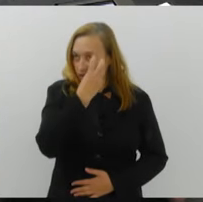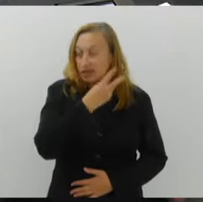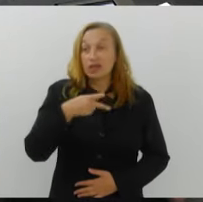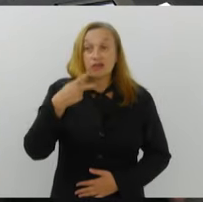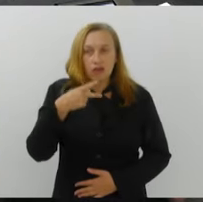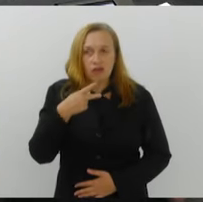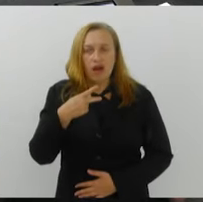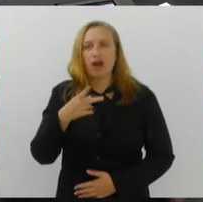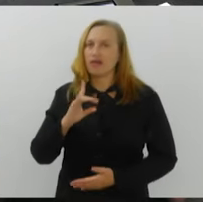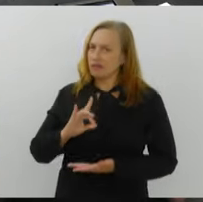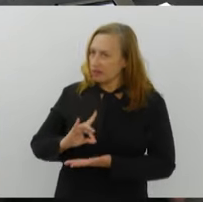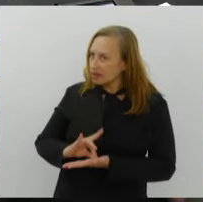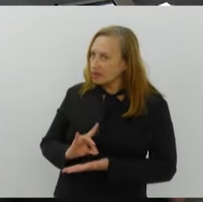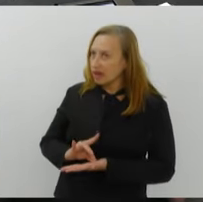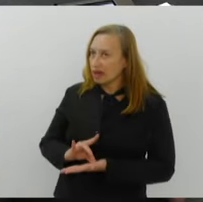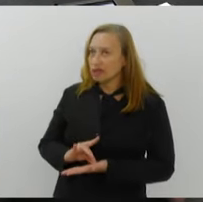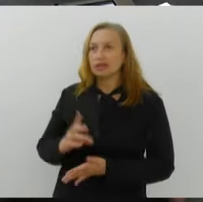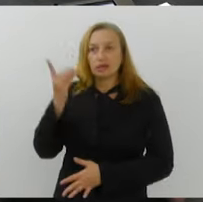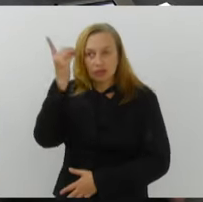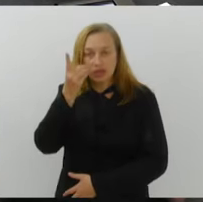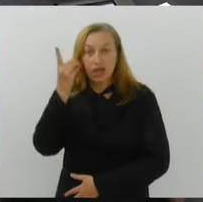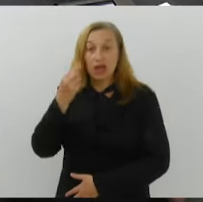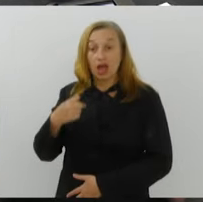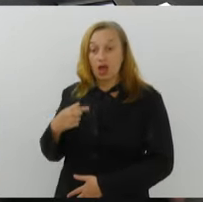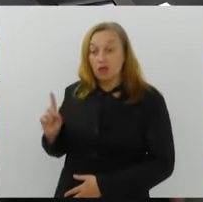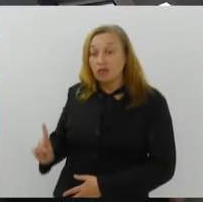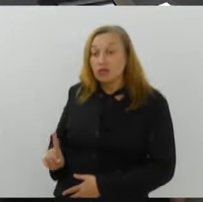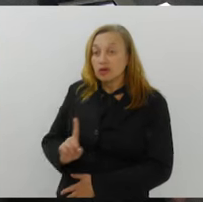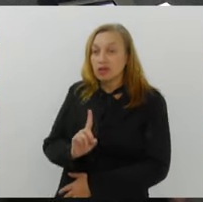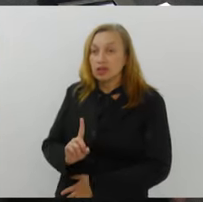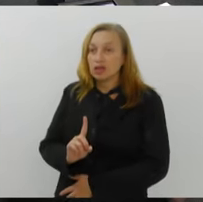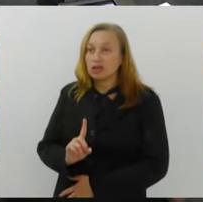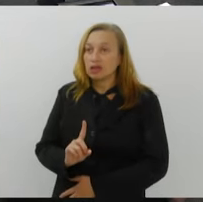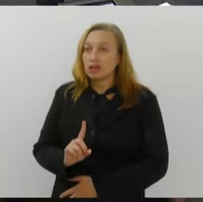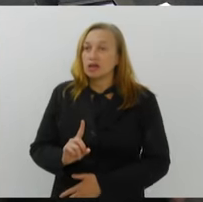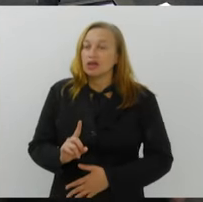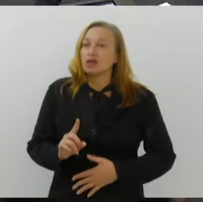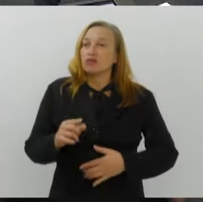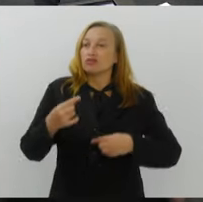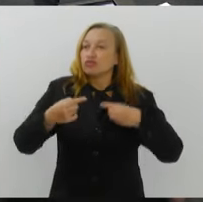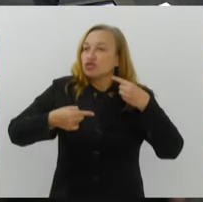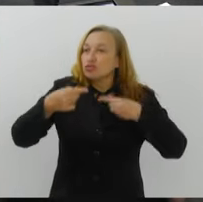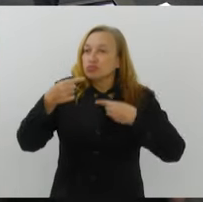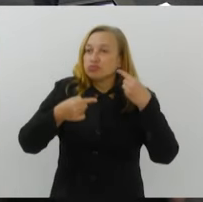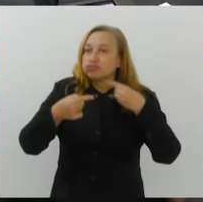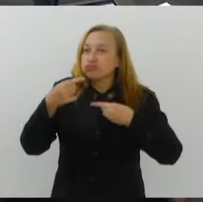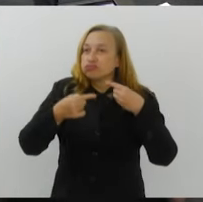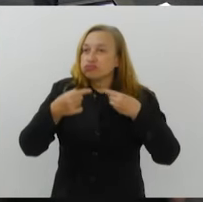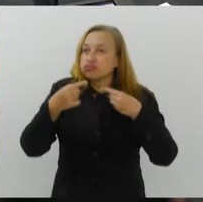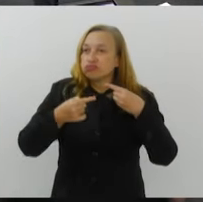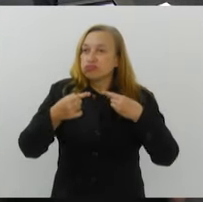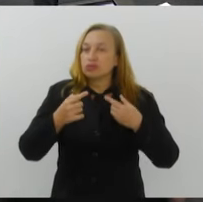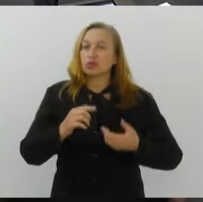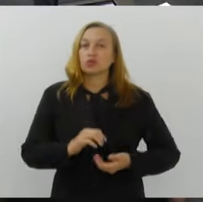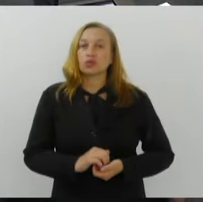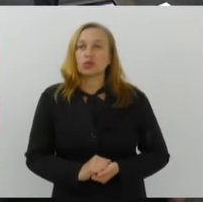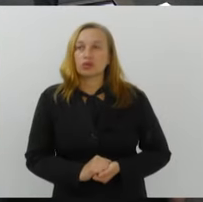muita sinceridade, deputada, eu vim aqui com aquele espírito que eu ia fazer um debate combativo, que a gente ia